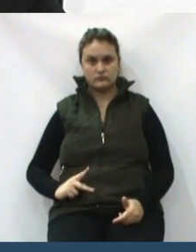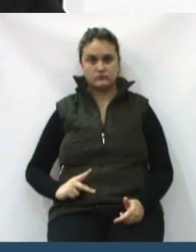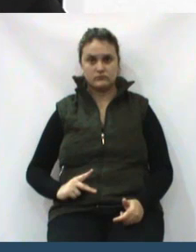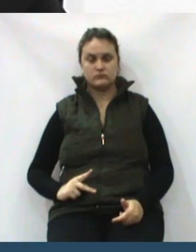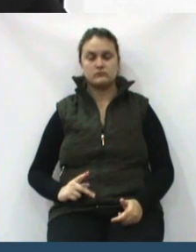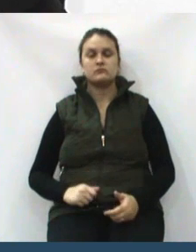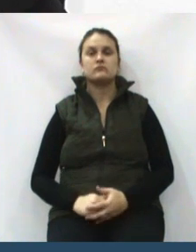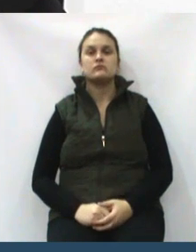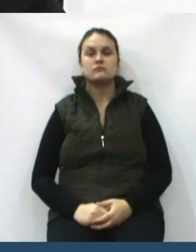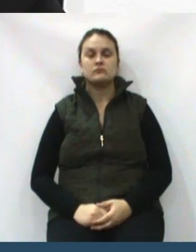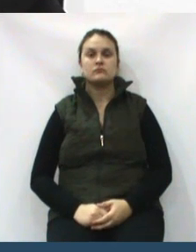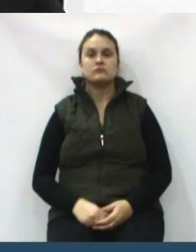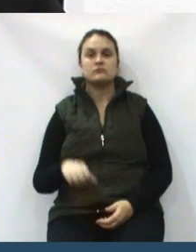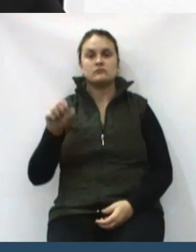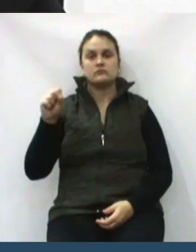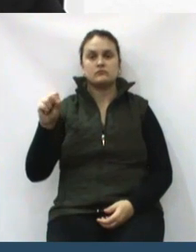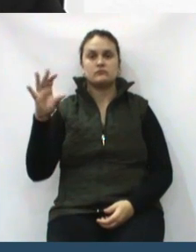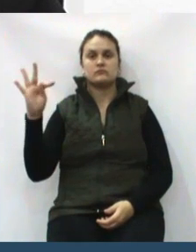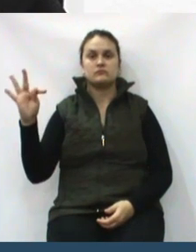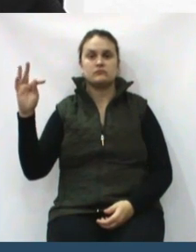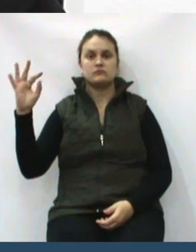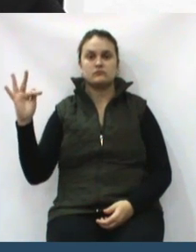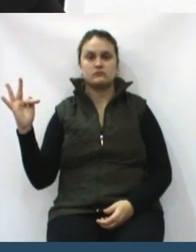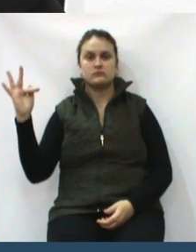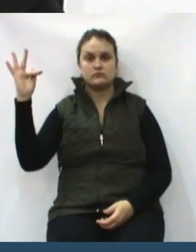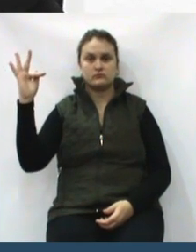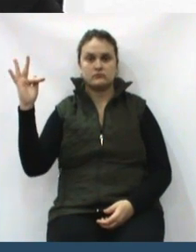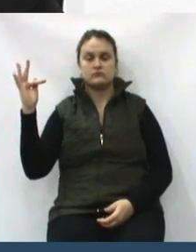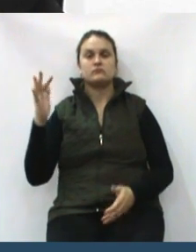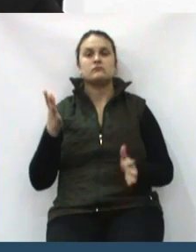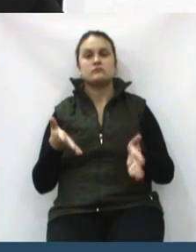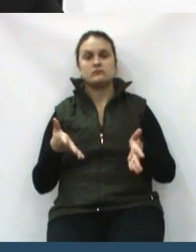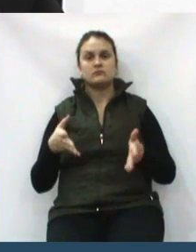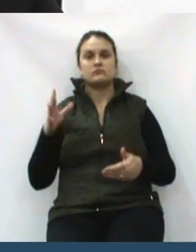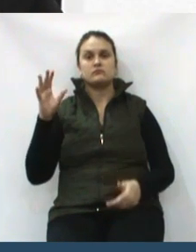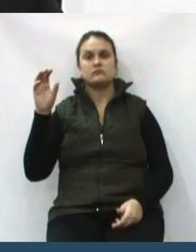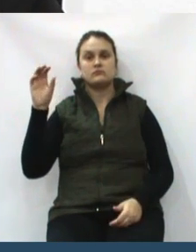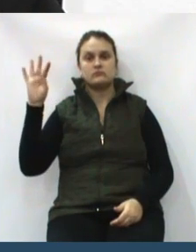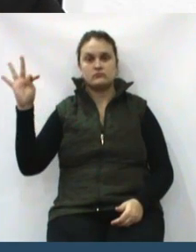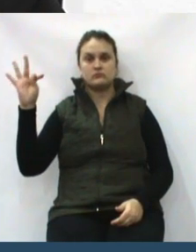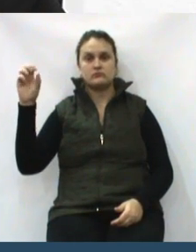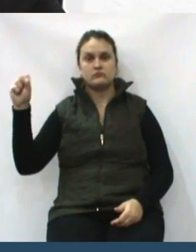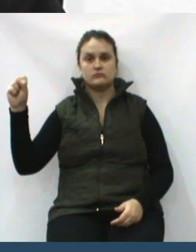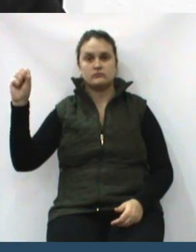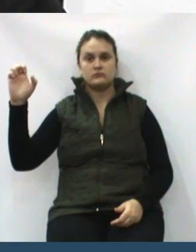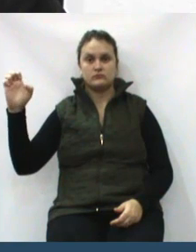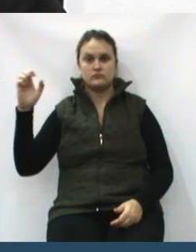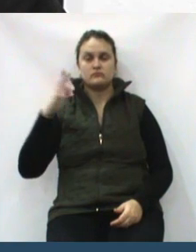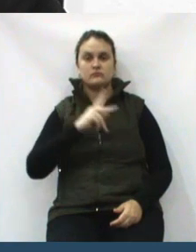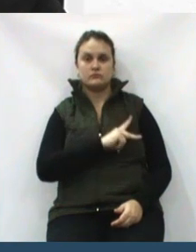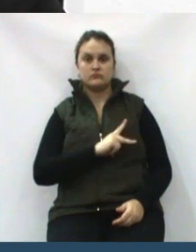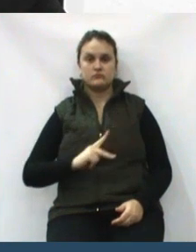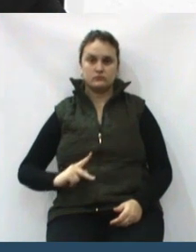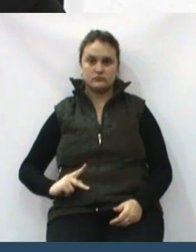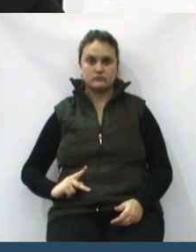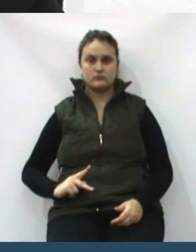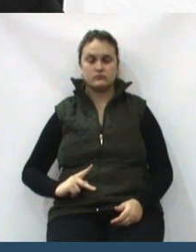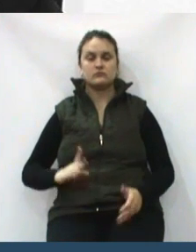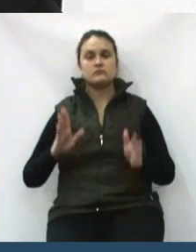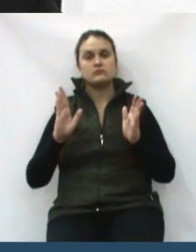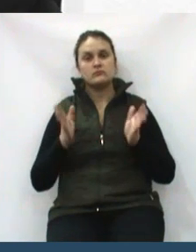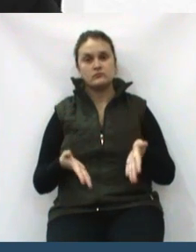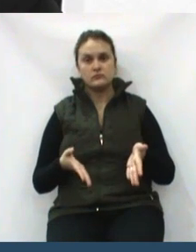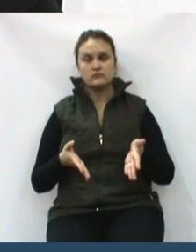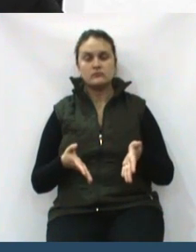do Supremo Tribunal Federal, aliás, do TSE, atual presidente do TSE,